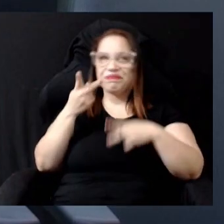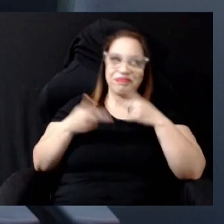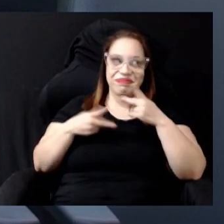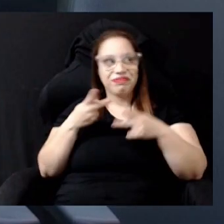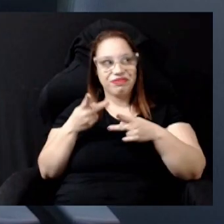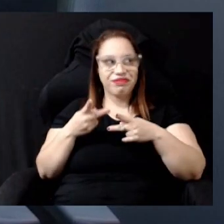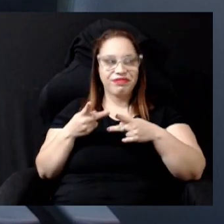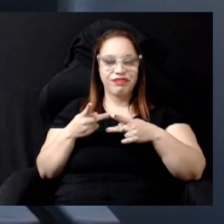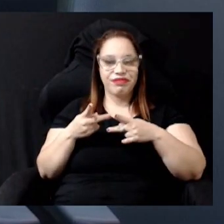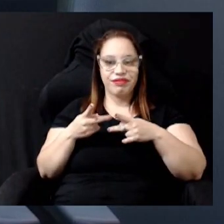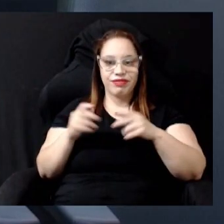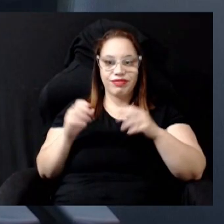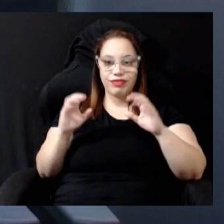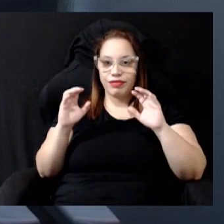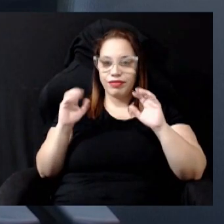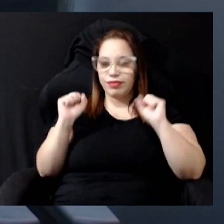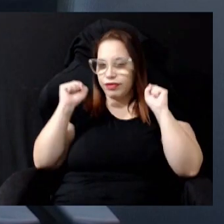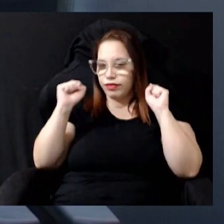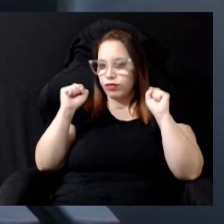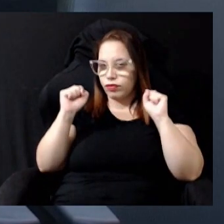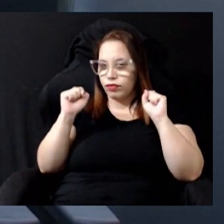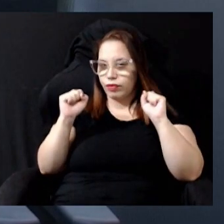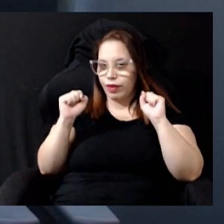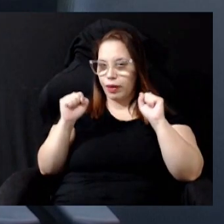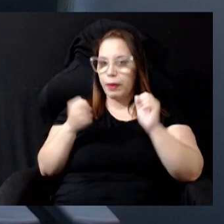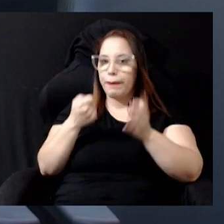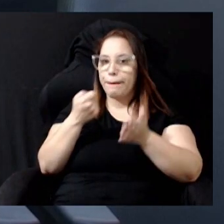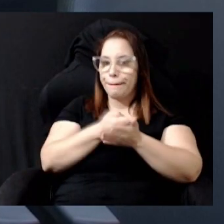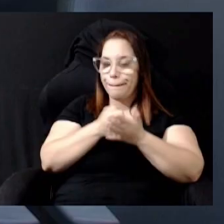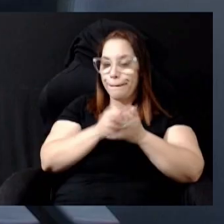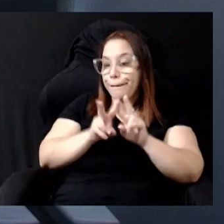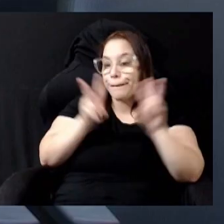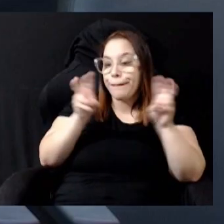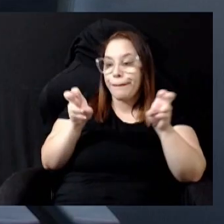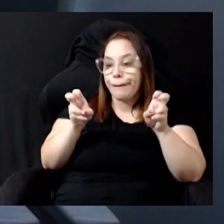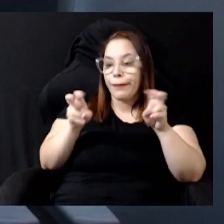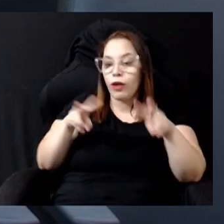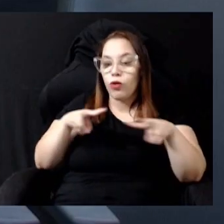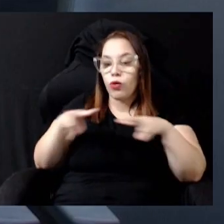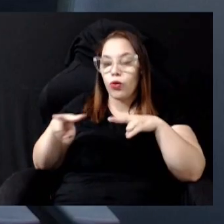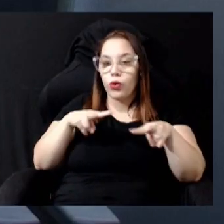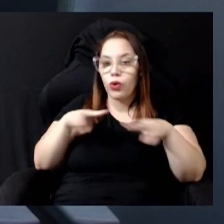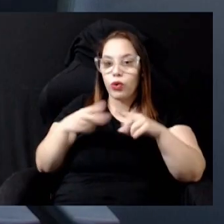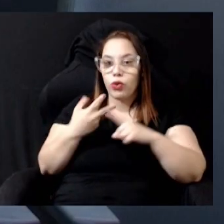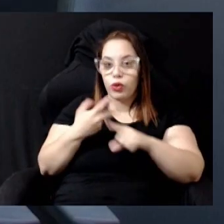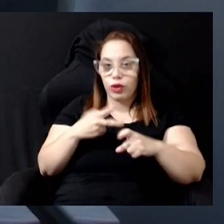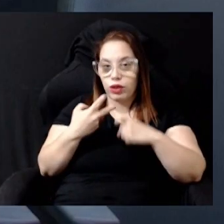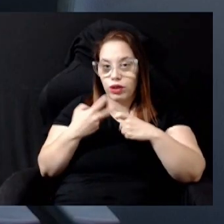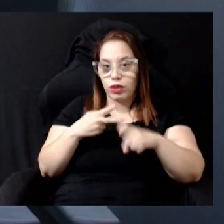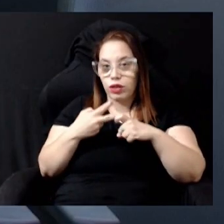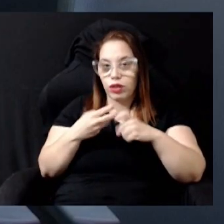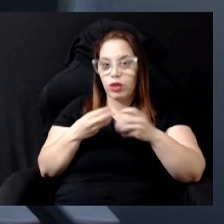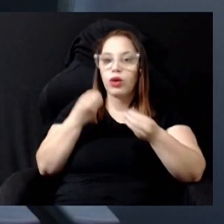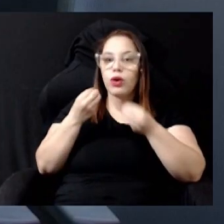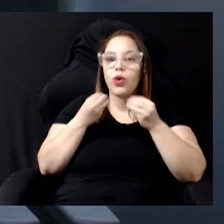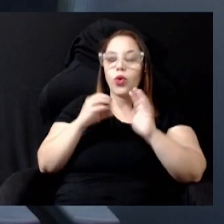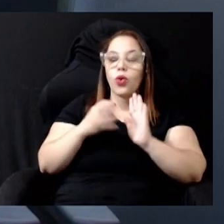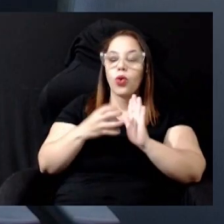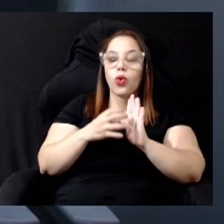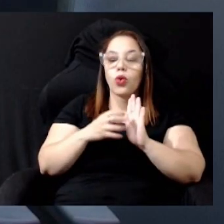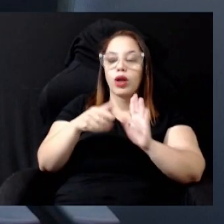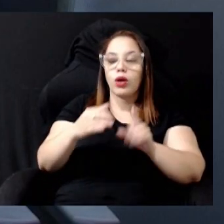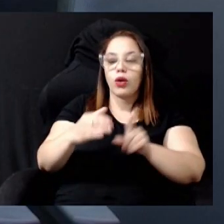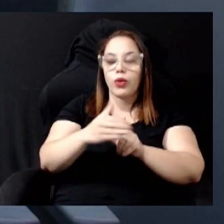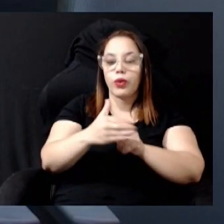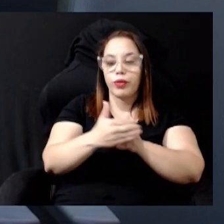campanha é um dos temas muito abordado, né? Fiscalizar o executivo. Como é que o seu gabinete